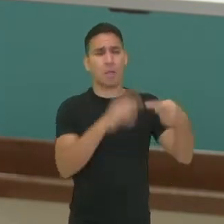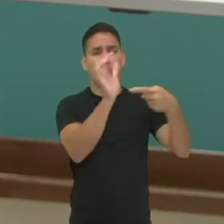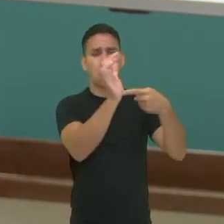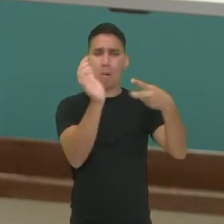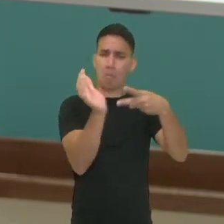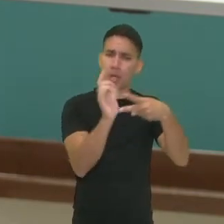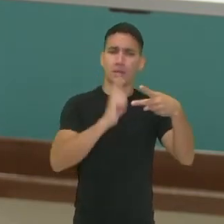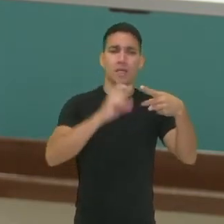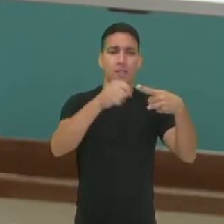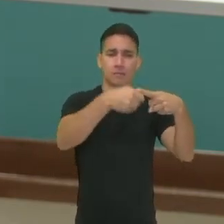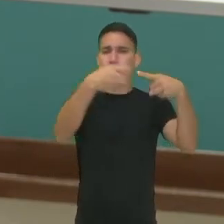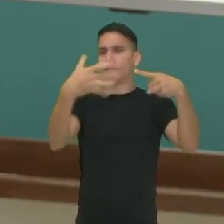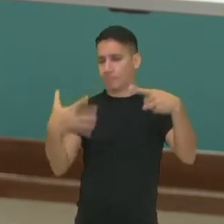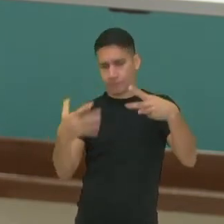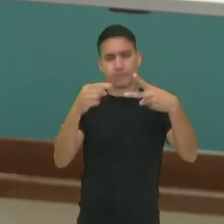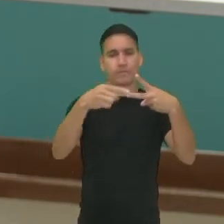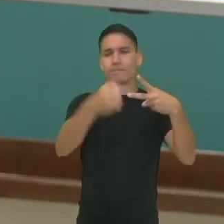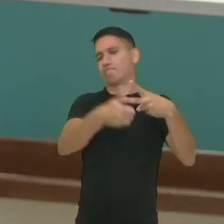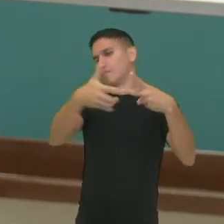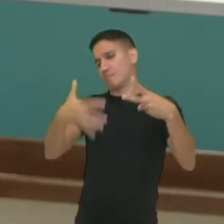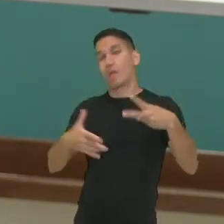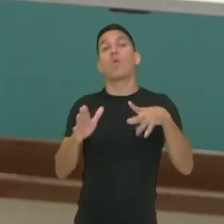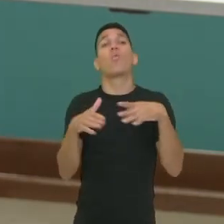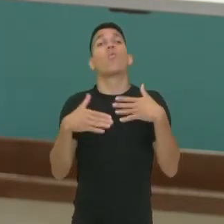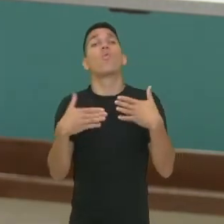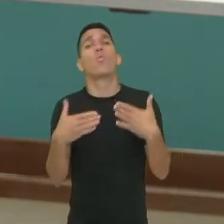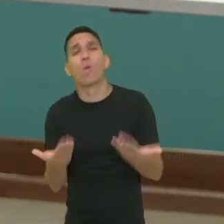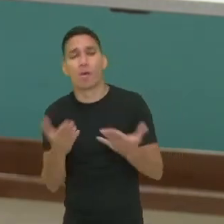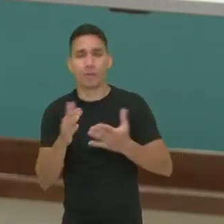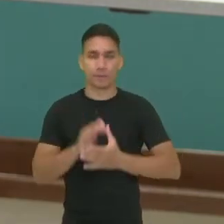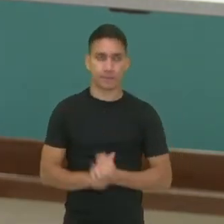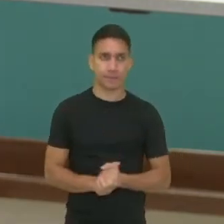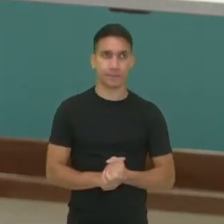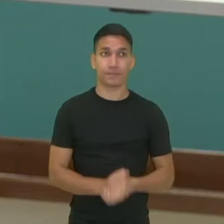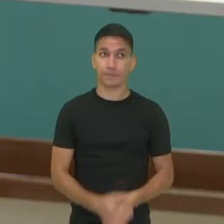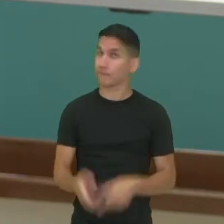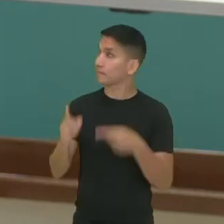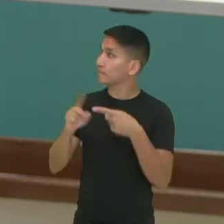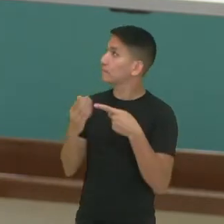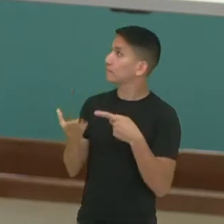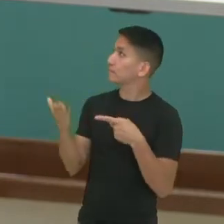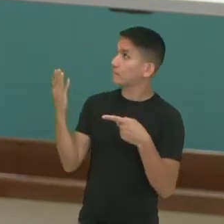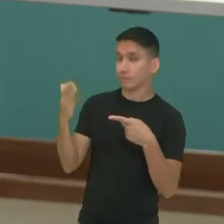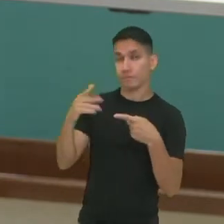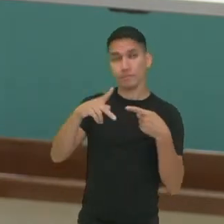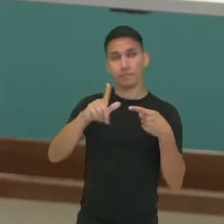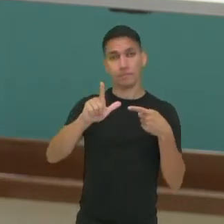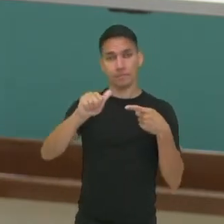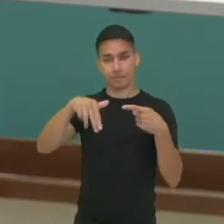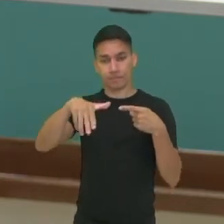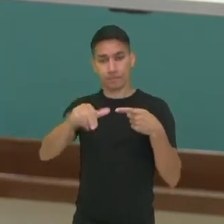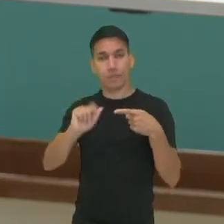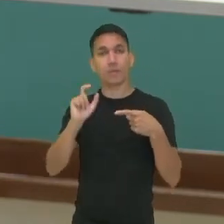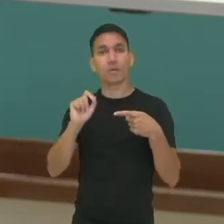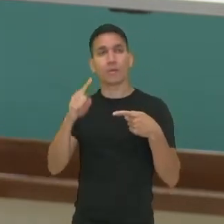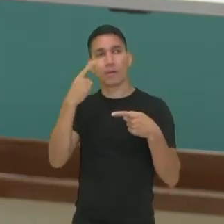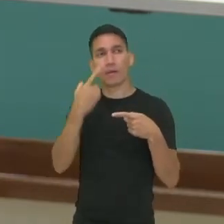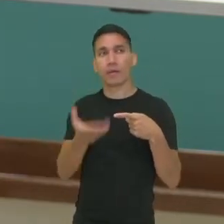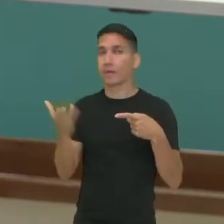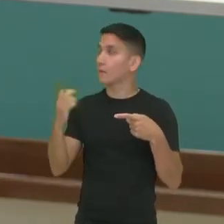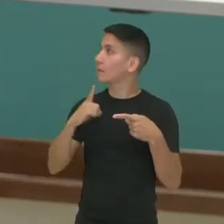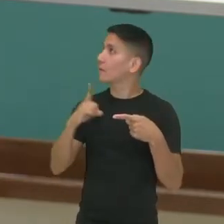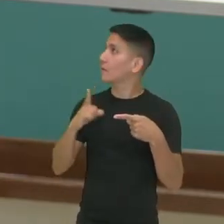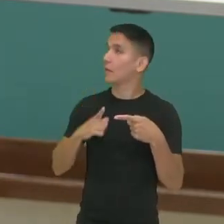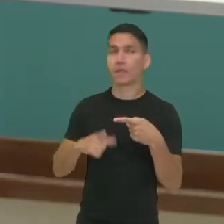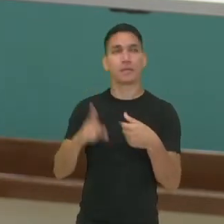subclassificações. Quais são as subclassificações, professor? Na isomeria constitucional ou plana, nós temos a isomeria